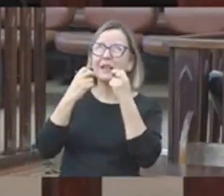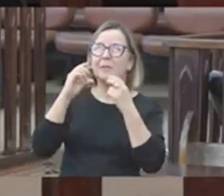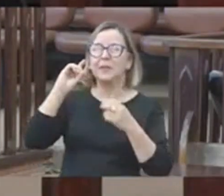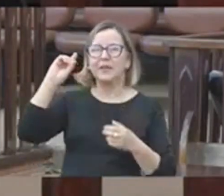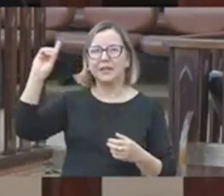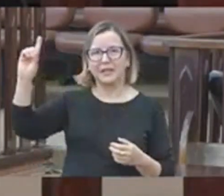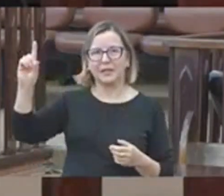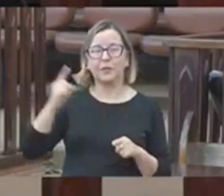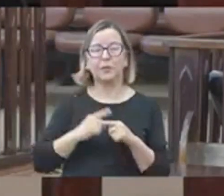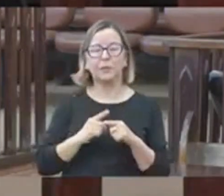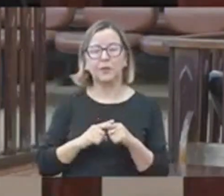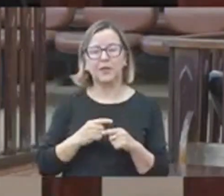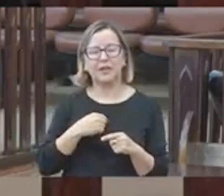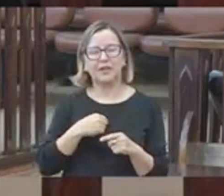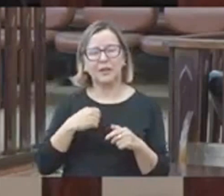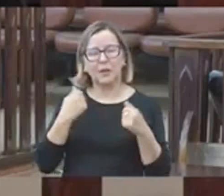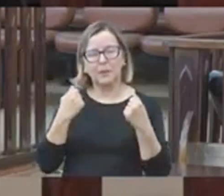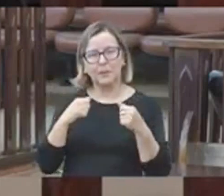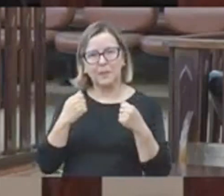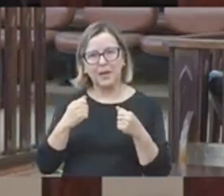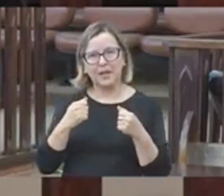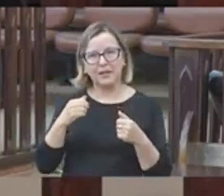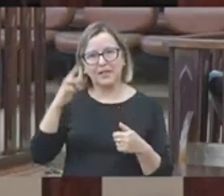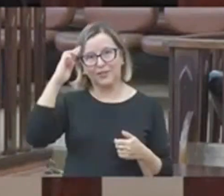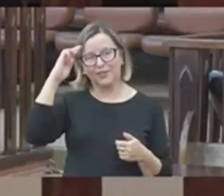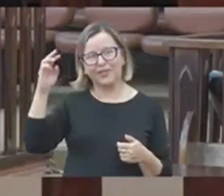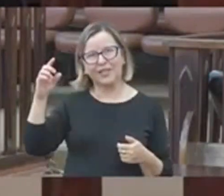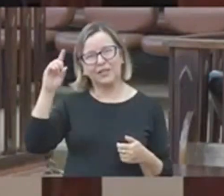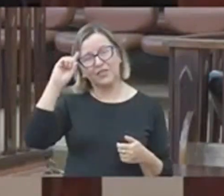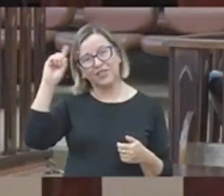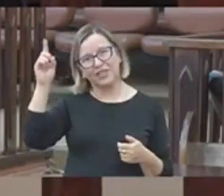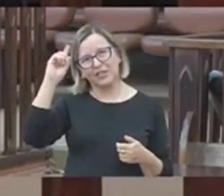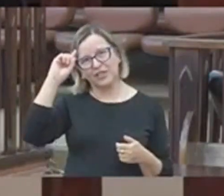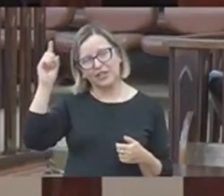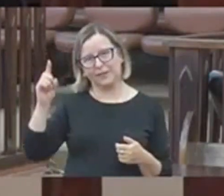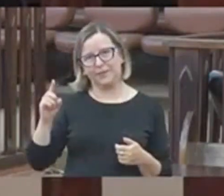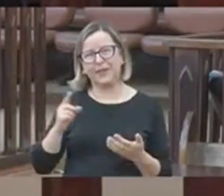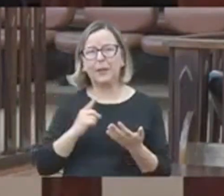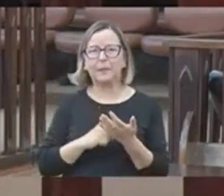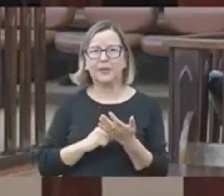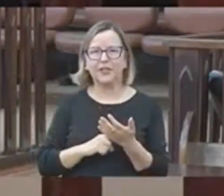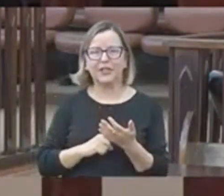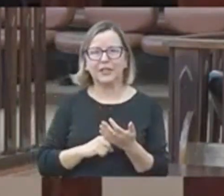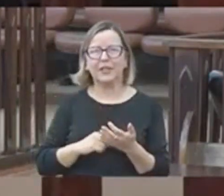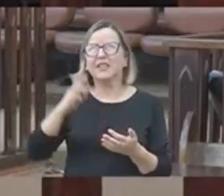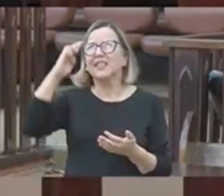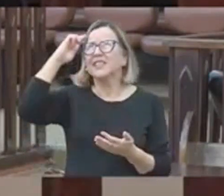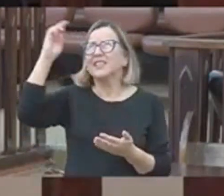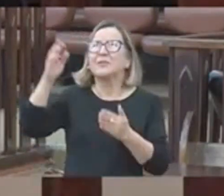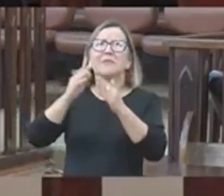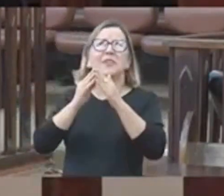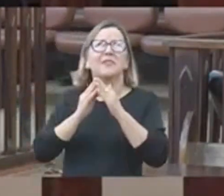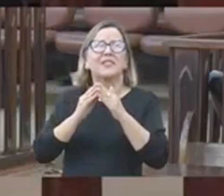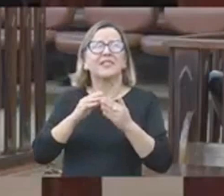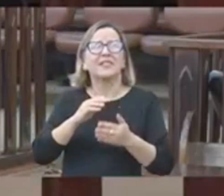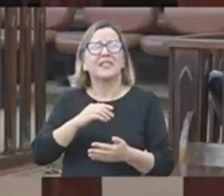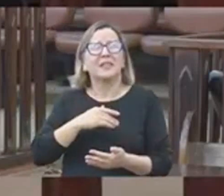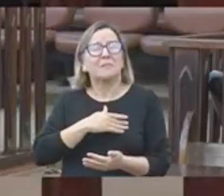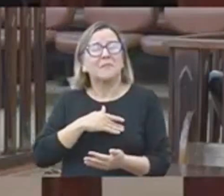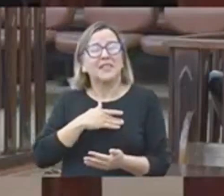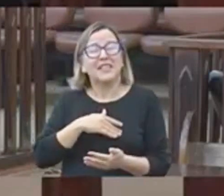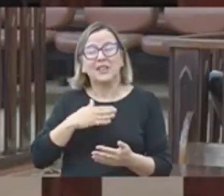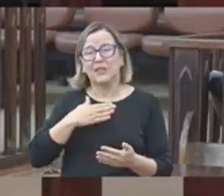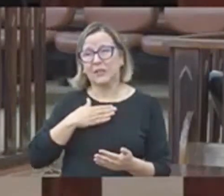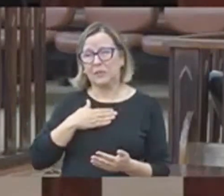dia, compreendendo a minha inadequação. Pedir, Senhor, tem misericórdia de mim. Eu não sou capaz de cuidar da